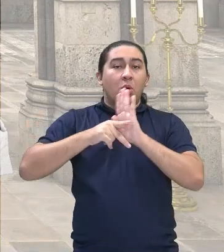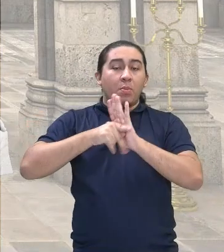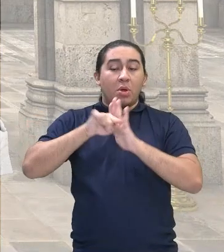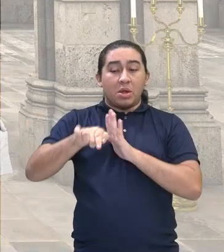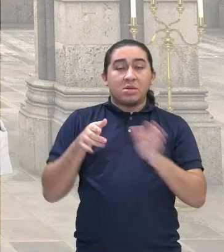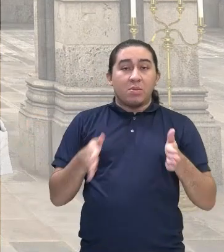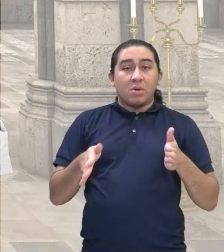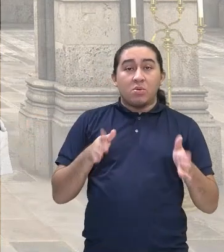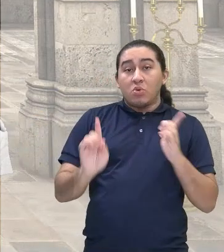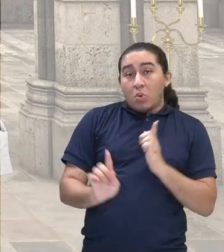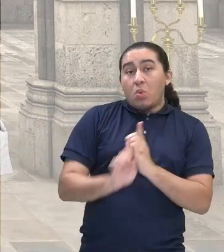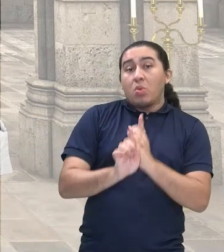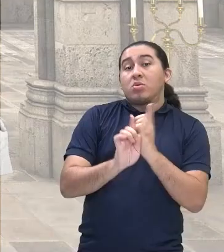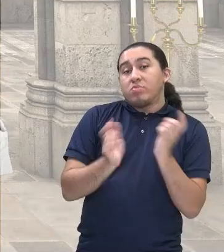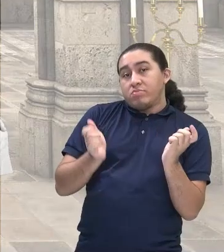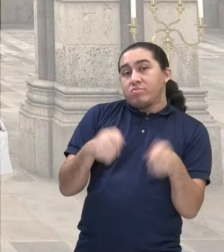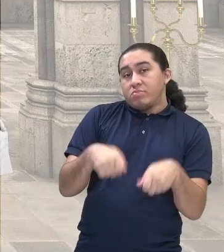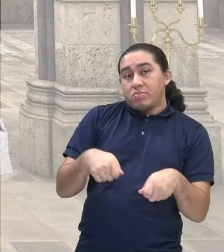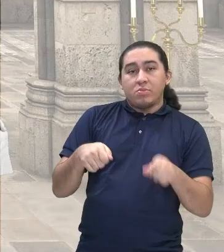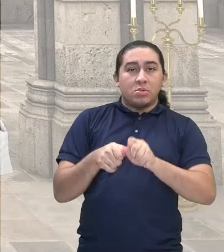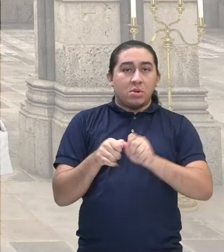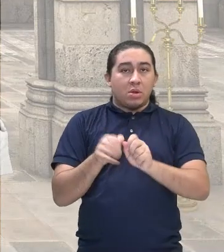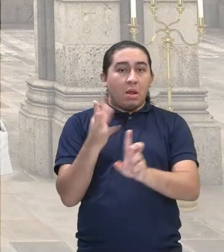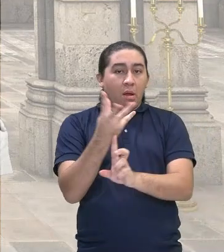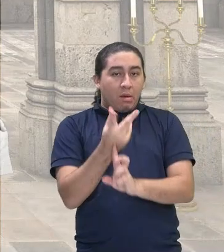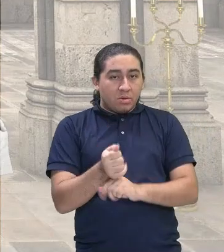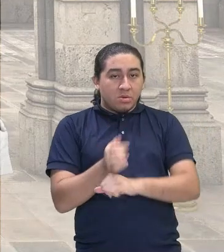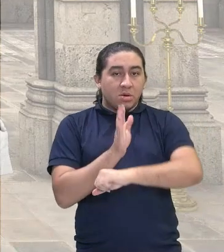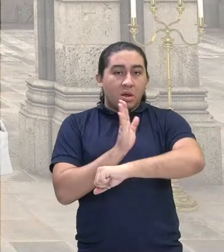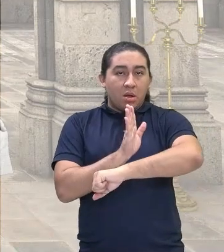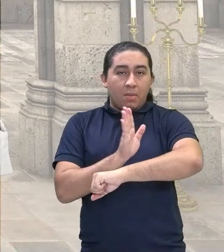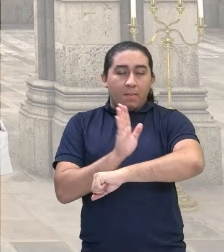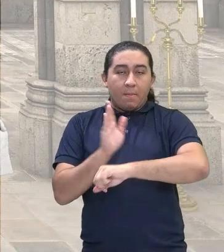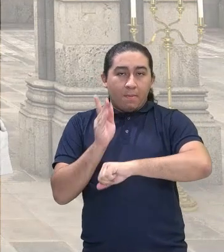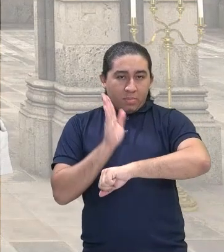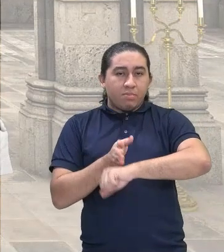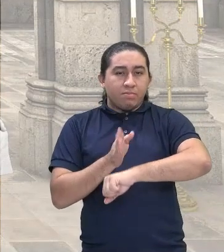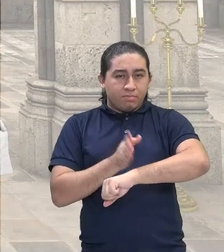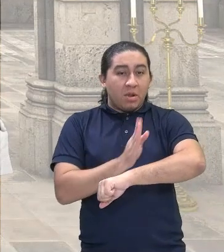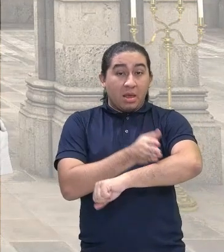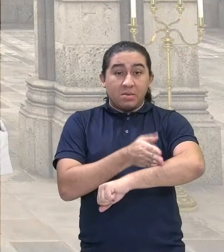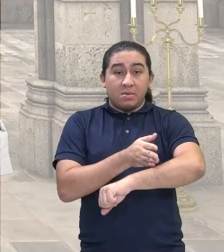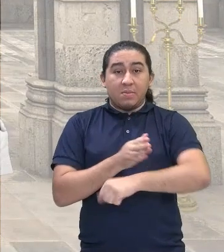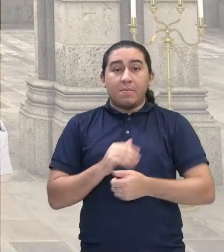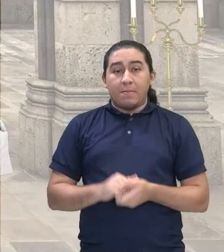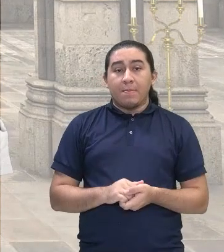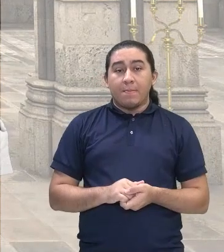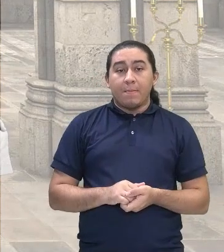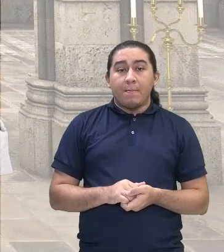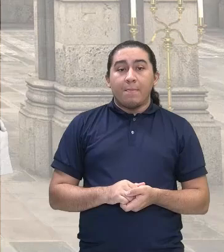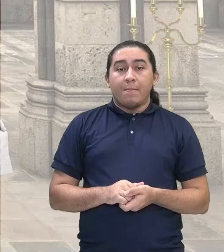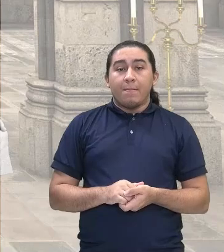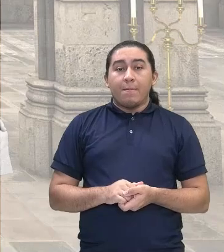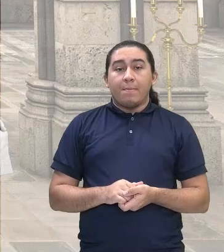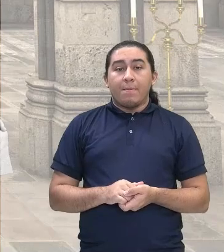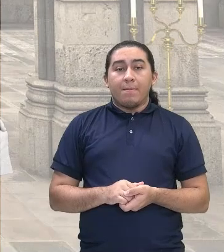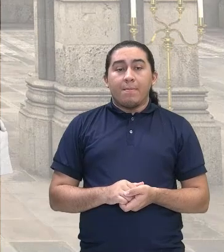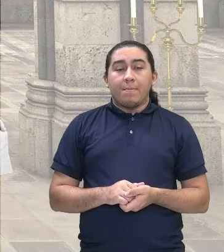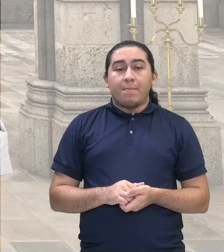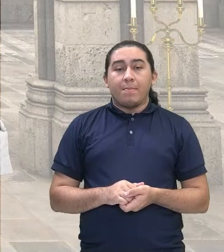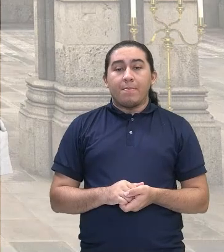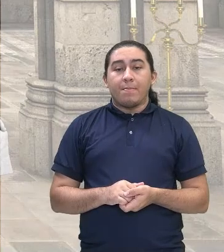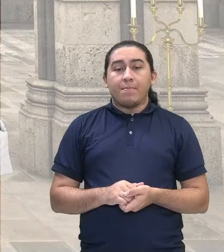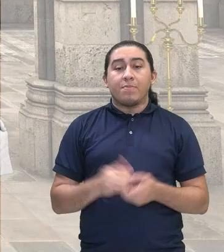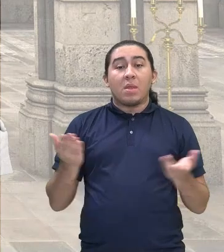encontrou realizados na arte clássica. Agora, vamos mostrar para vocês um